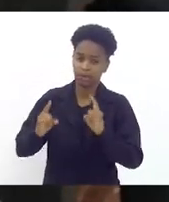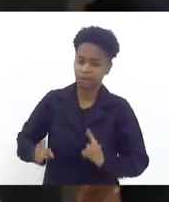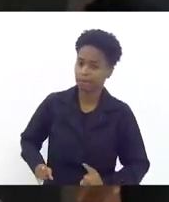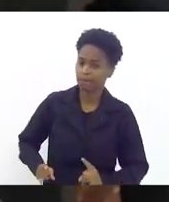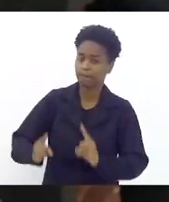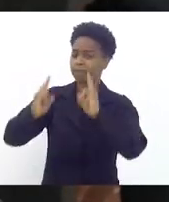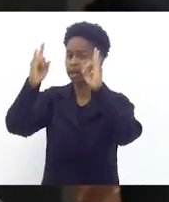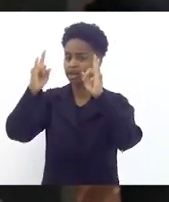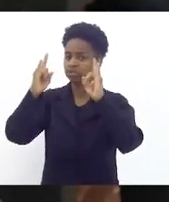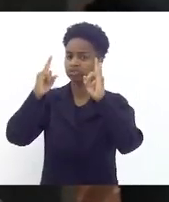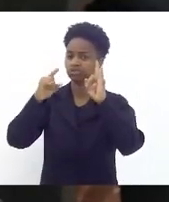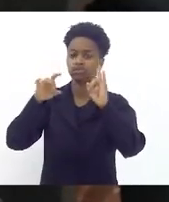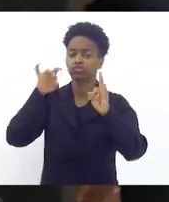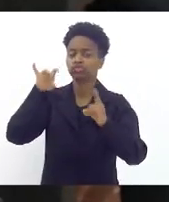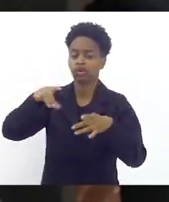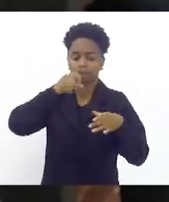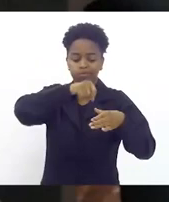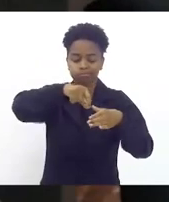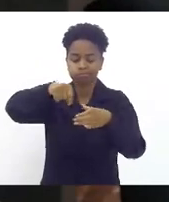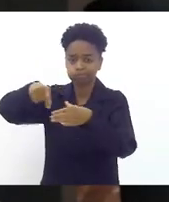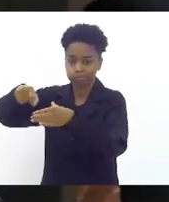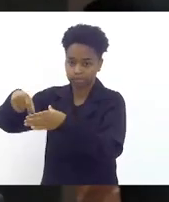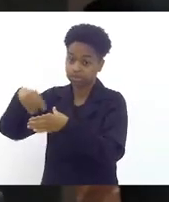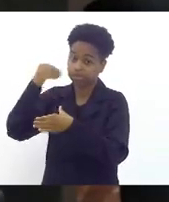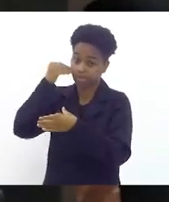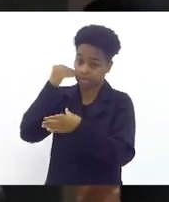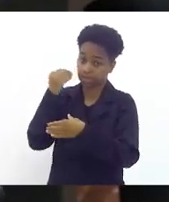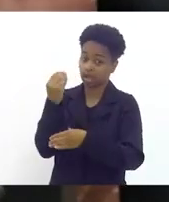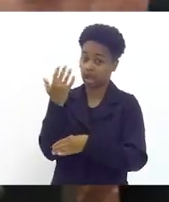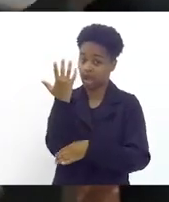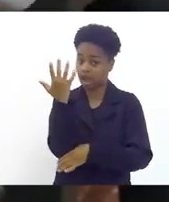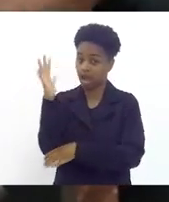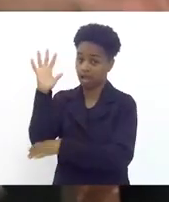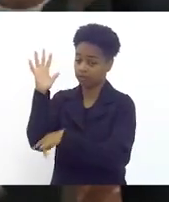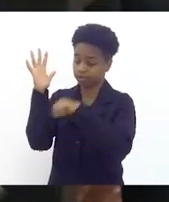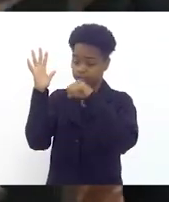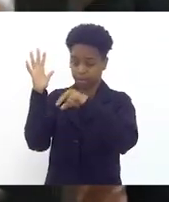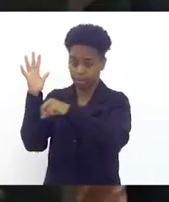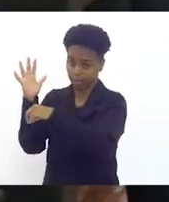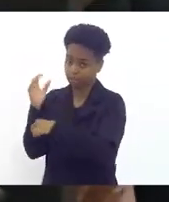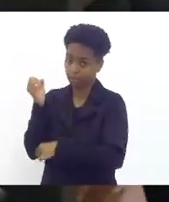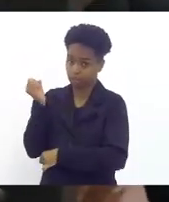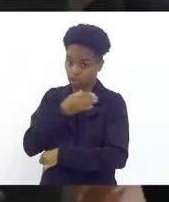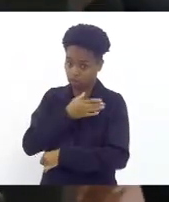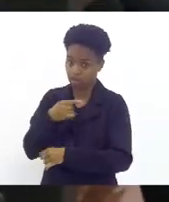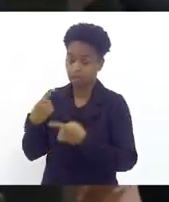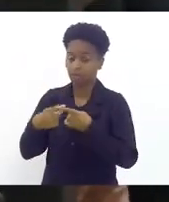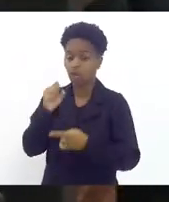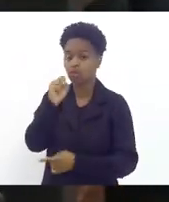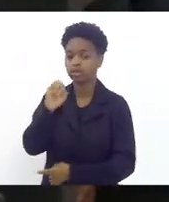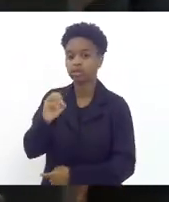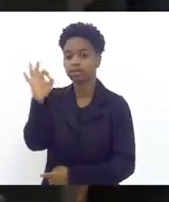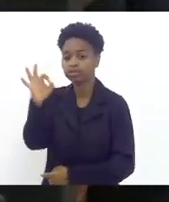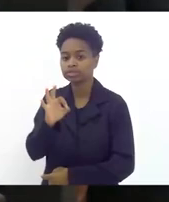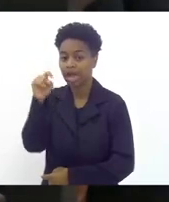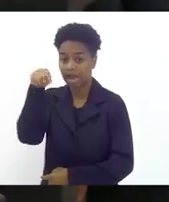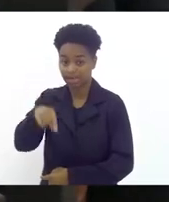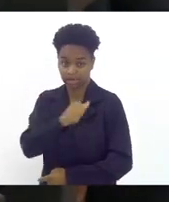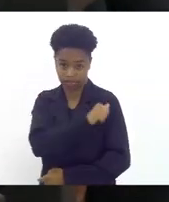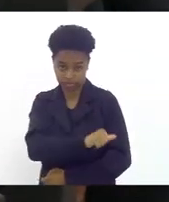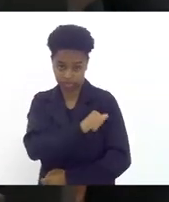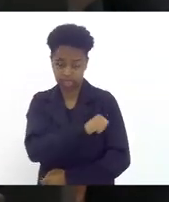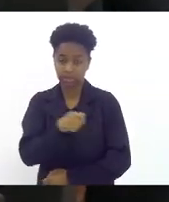serem implantadas meus amigos 80% do território do Estado do Rio de Janeiro é ocupado por